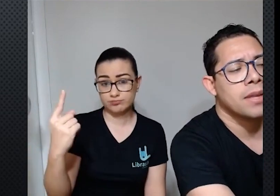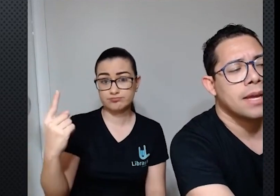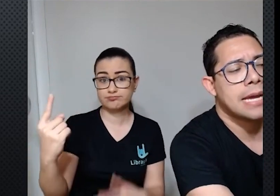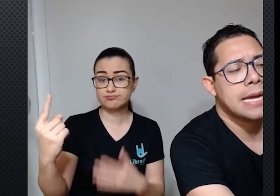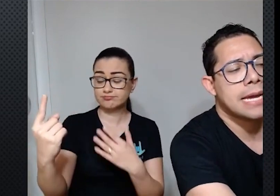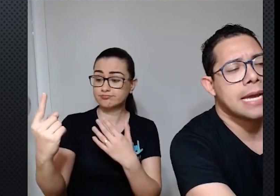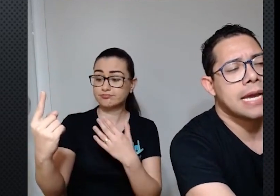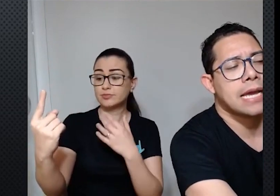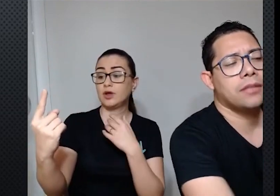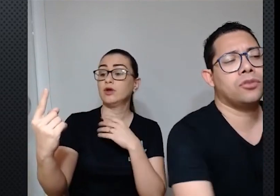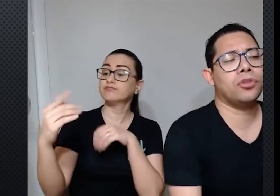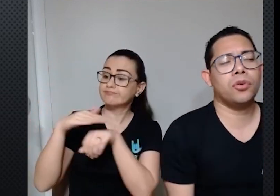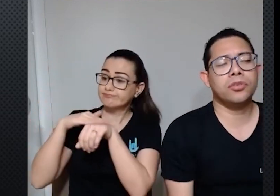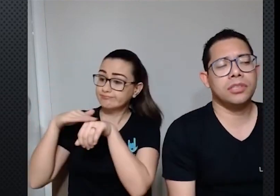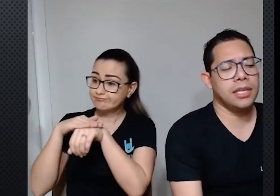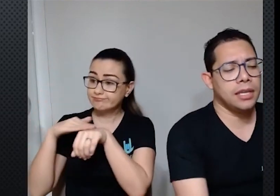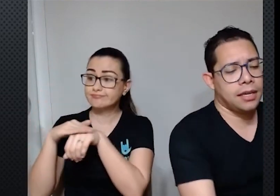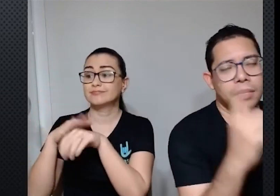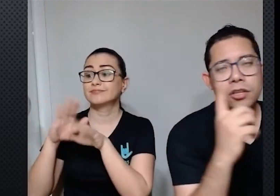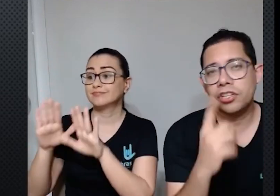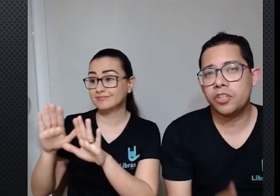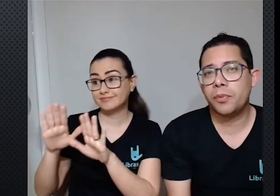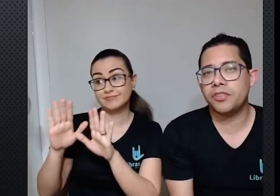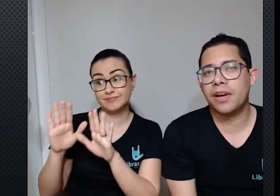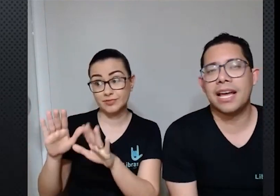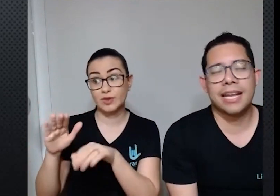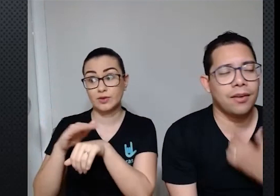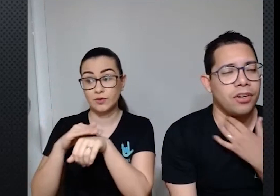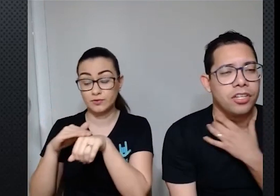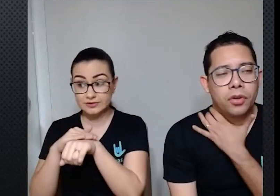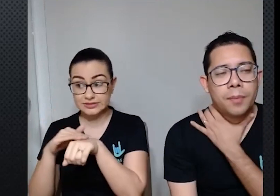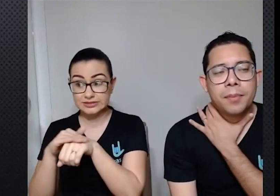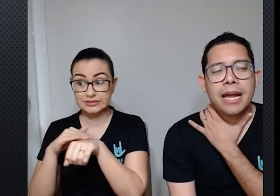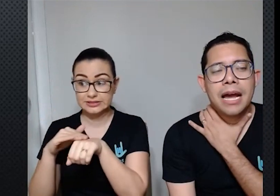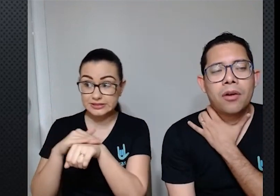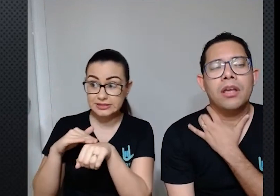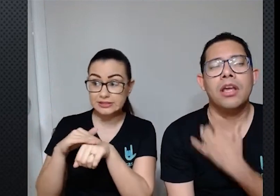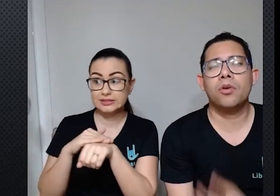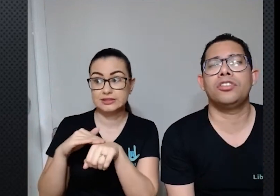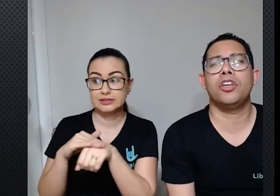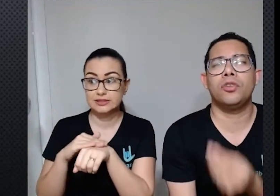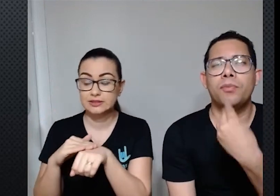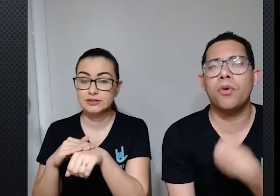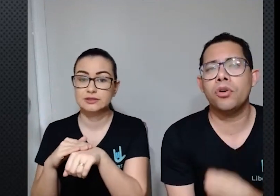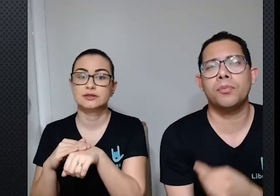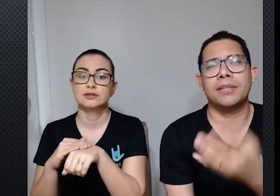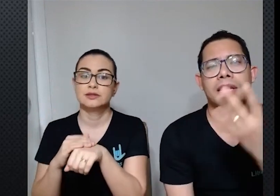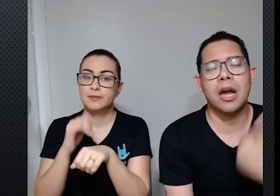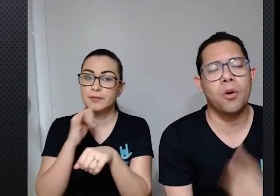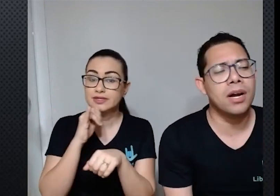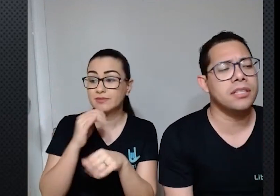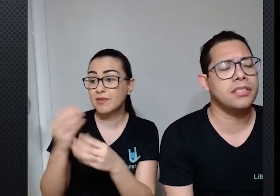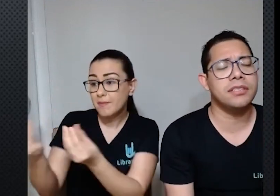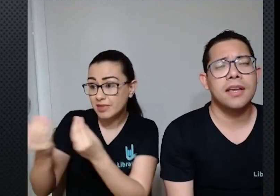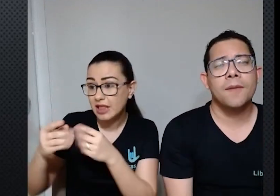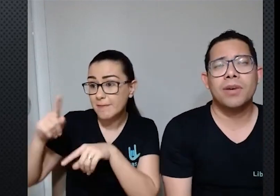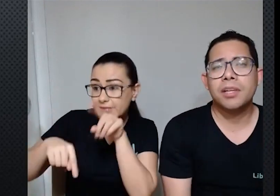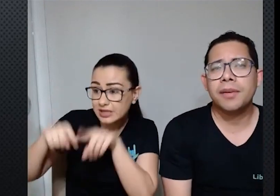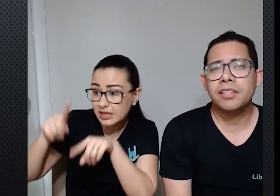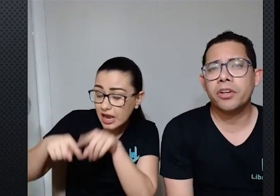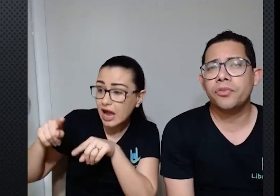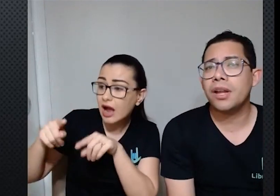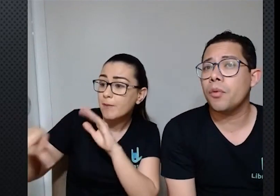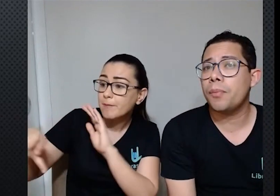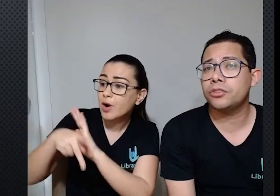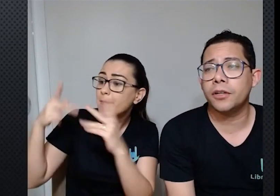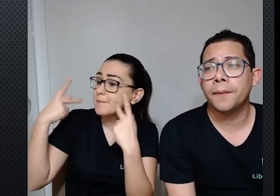falar, se o senhor conseguir, isso a gente pode falar, né? Igual a gente falou na primeira aula, conseguir o esboço, o material antes, mas também